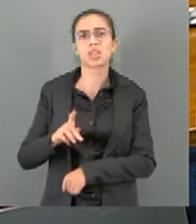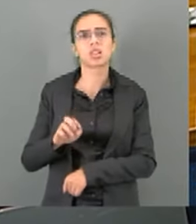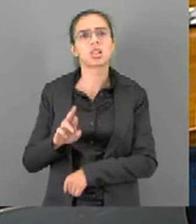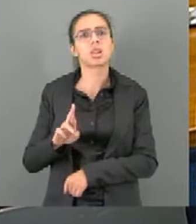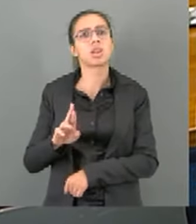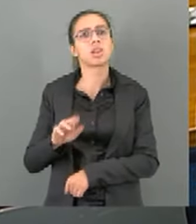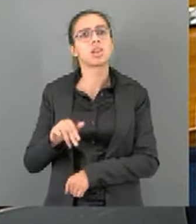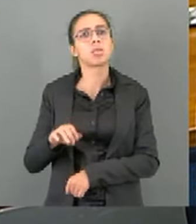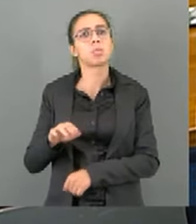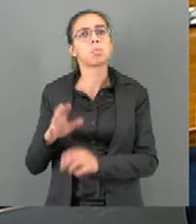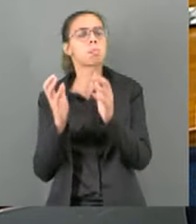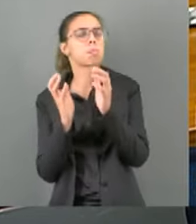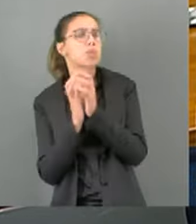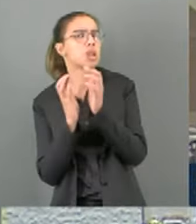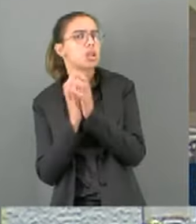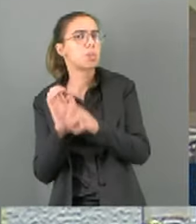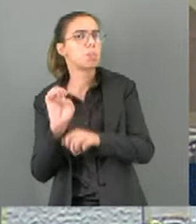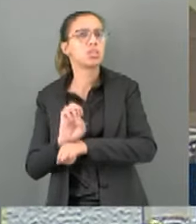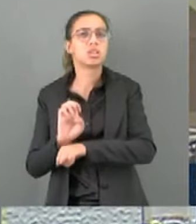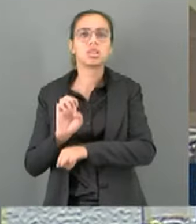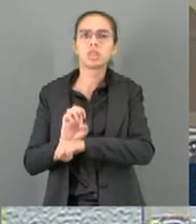aí alguns, como posso dizer,